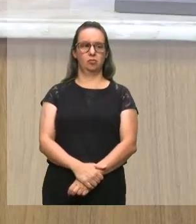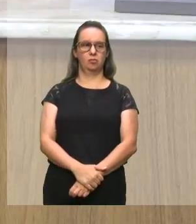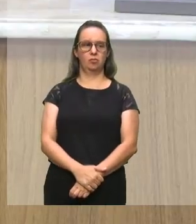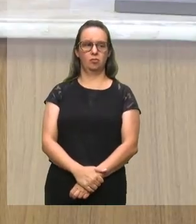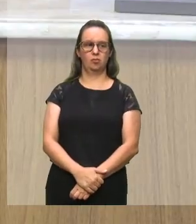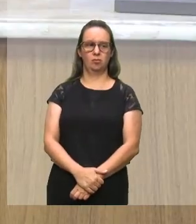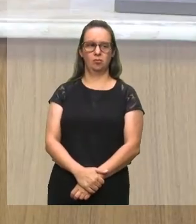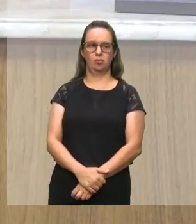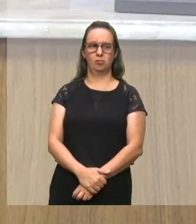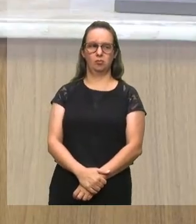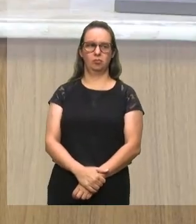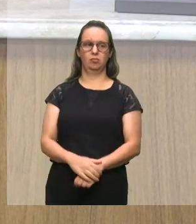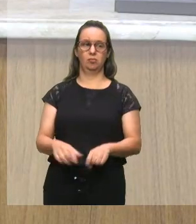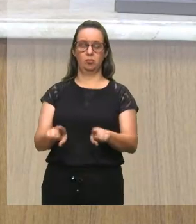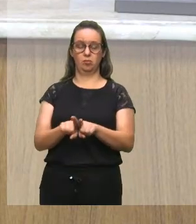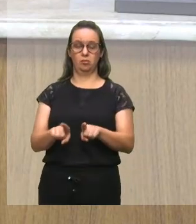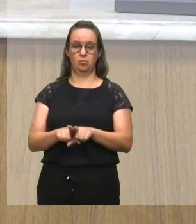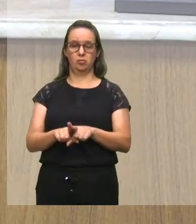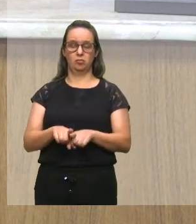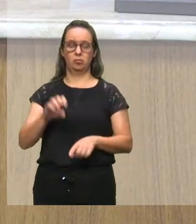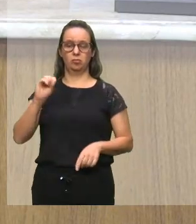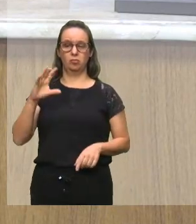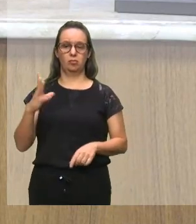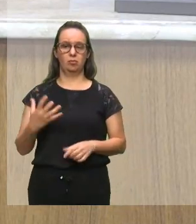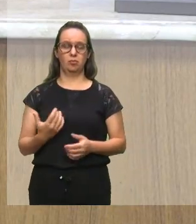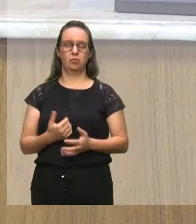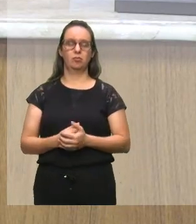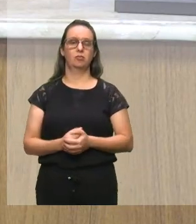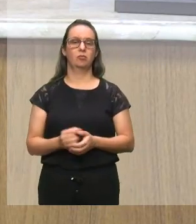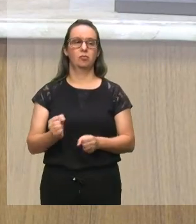Assim como foi feito em 2024, o orçamento da Secretaria de